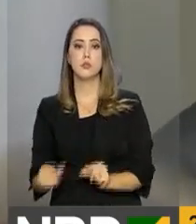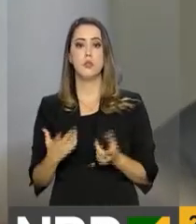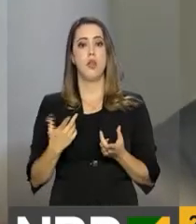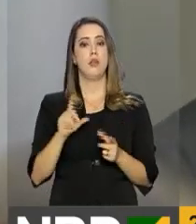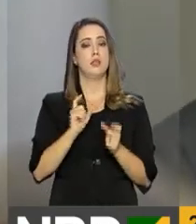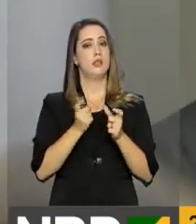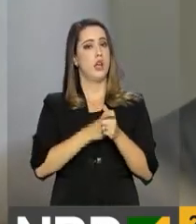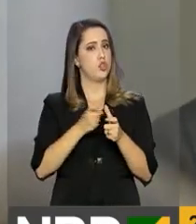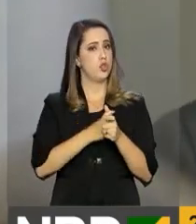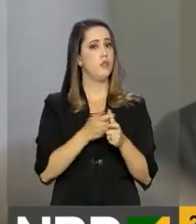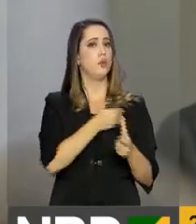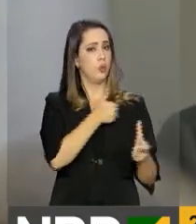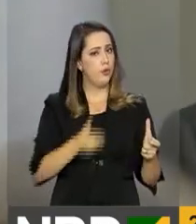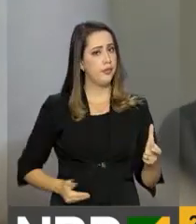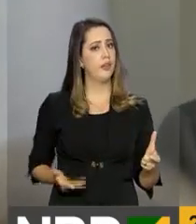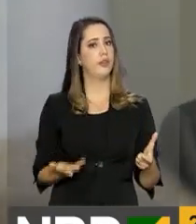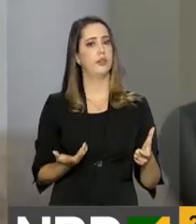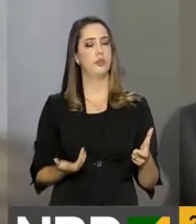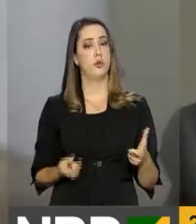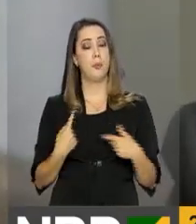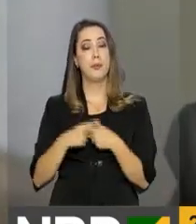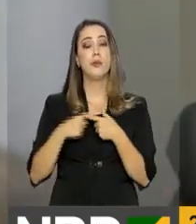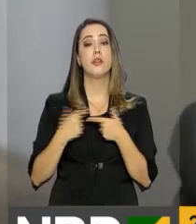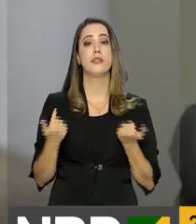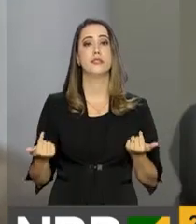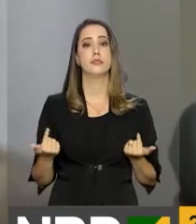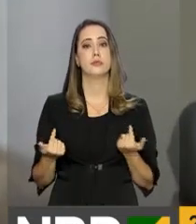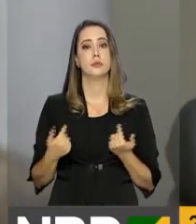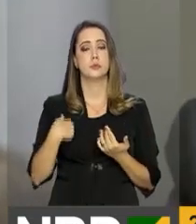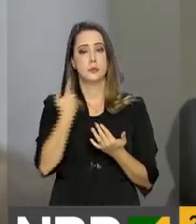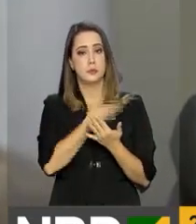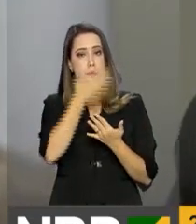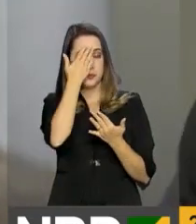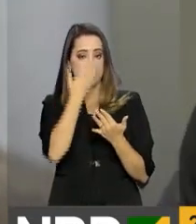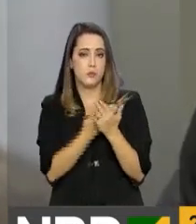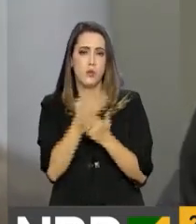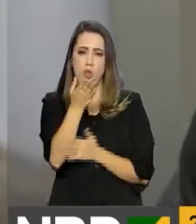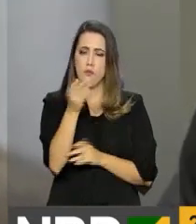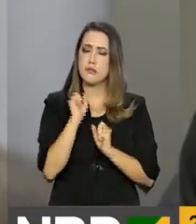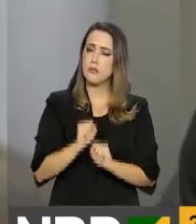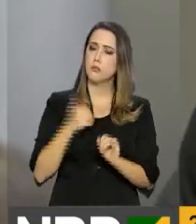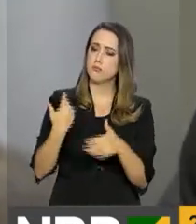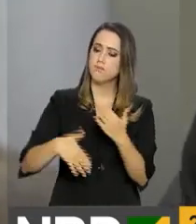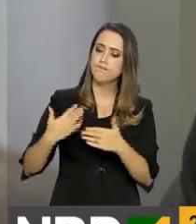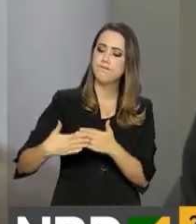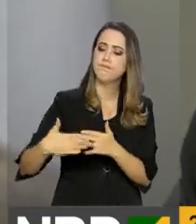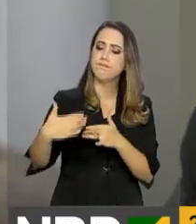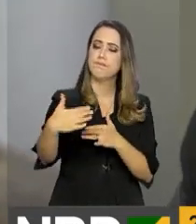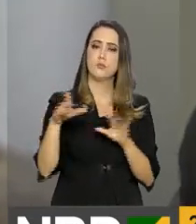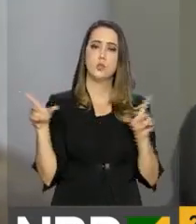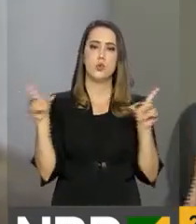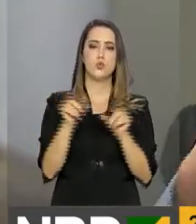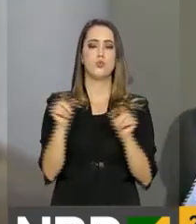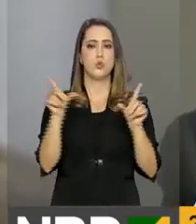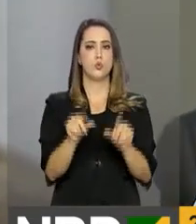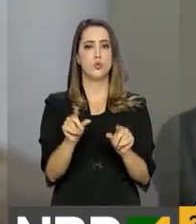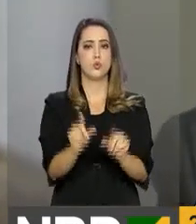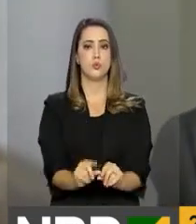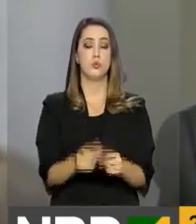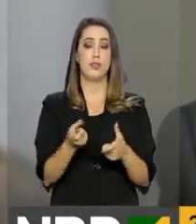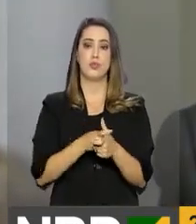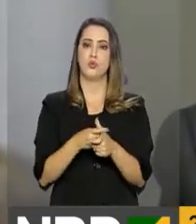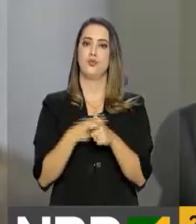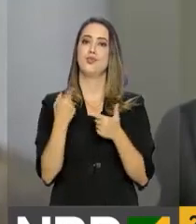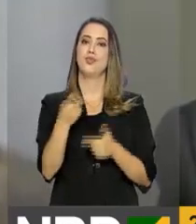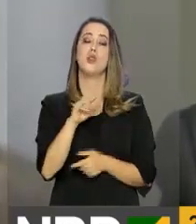exata e precisamente em função destas concepções, de que você, ao longo do tempo, vai reduzindo o déficit público. Isso se